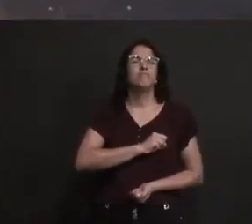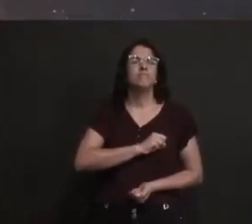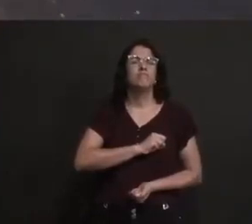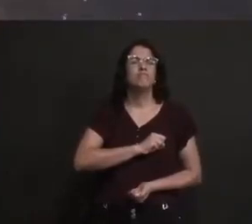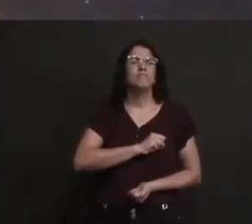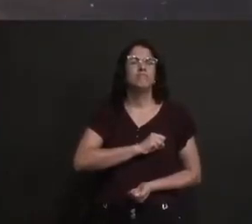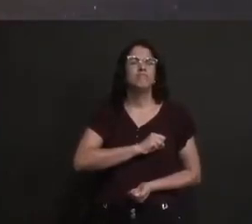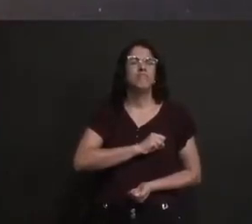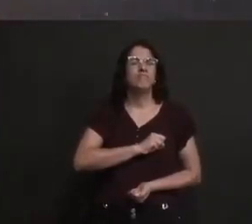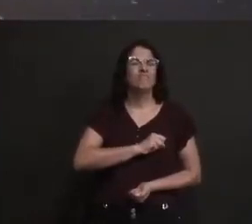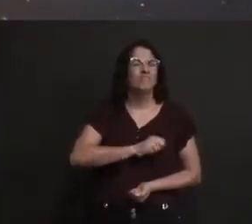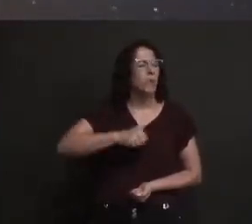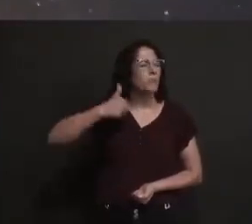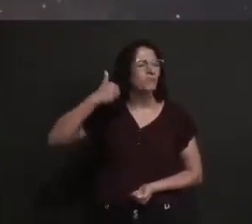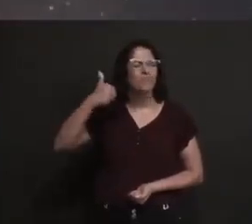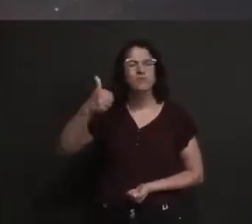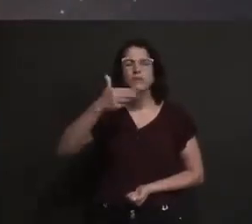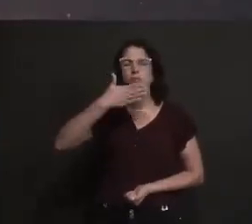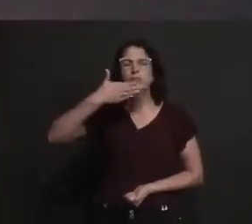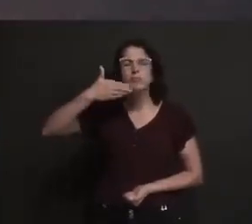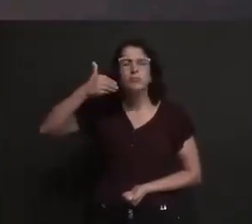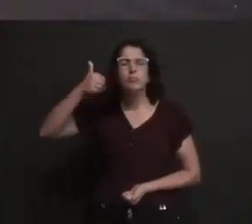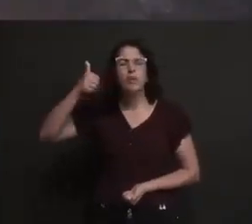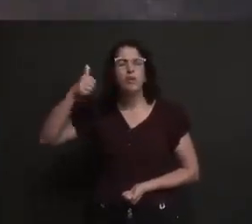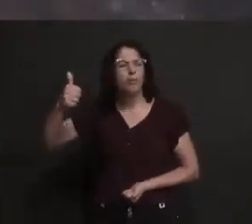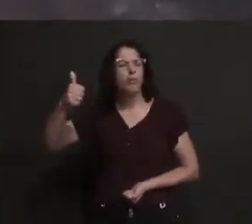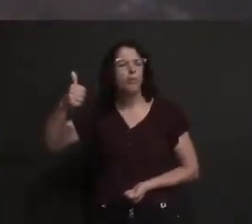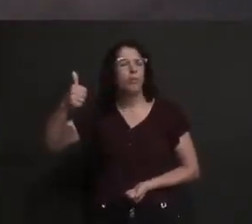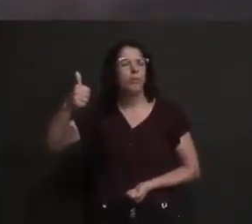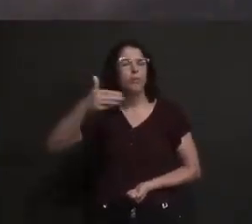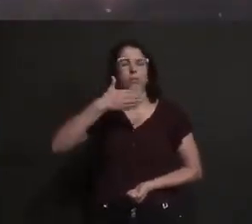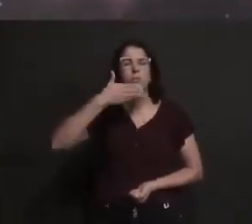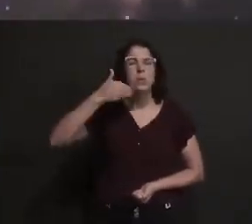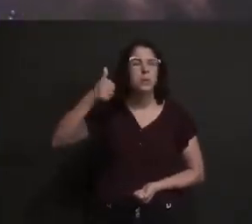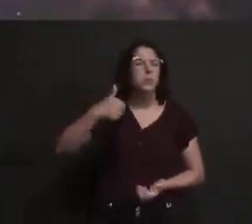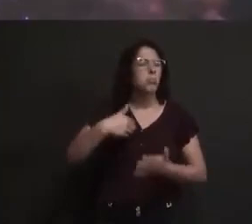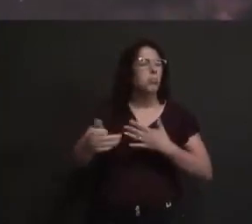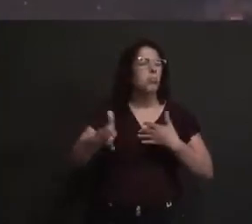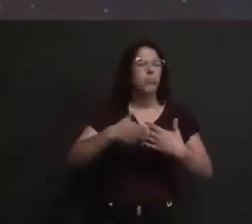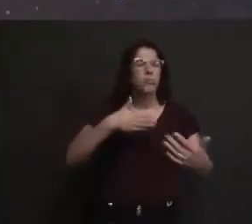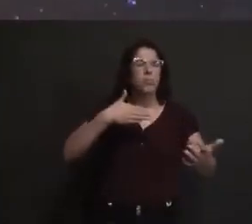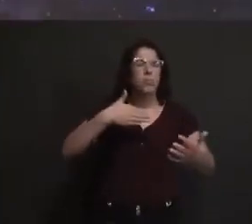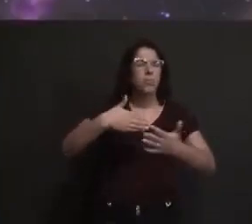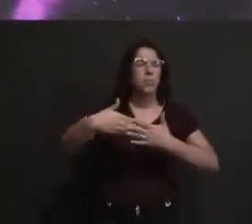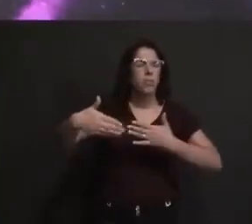vale muito mais do que qualquer ofensa.